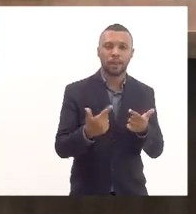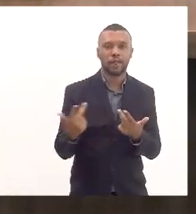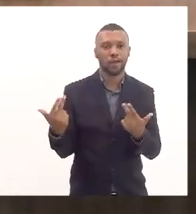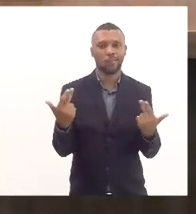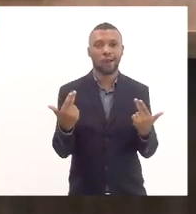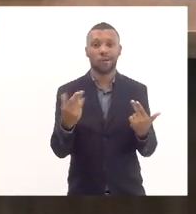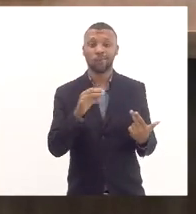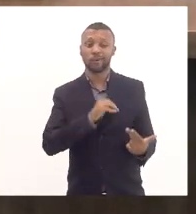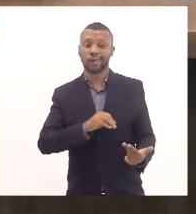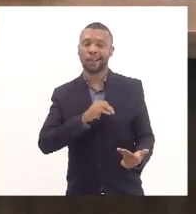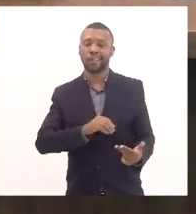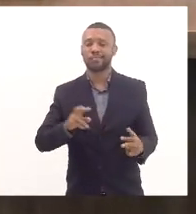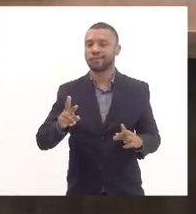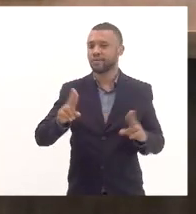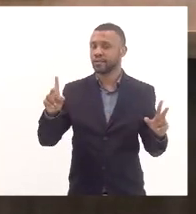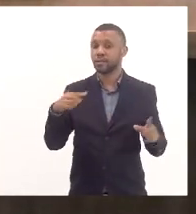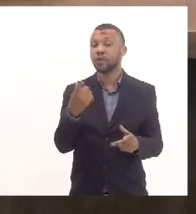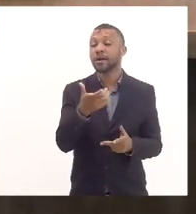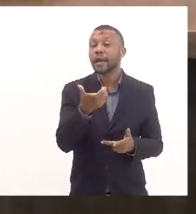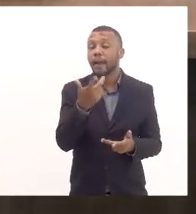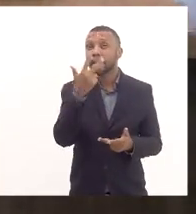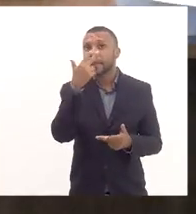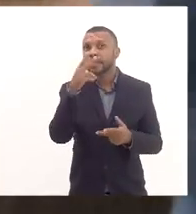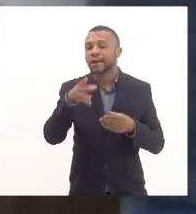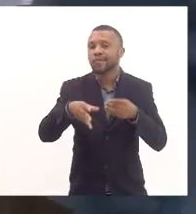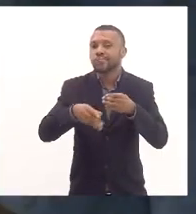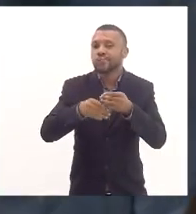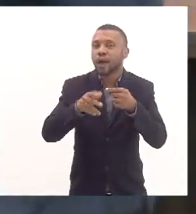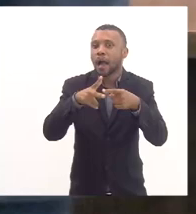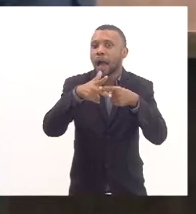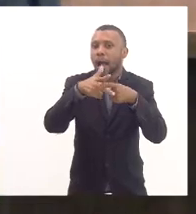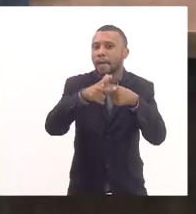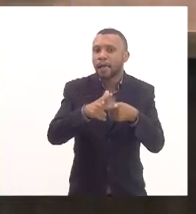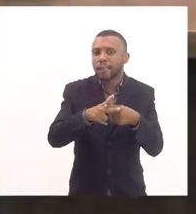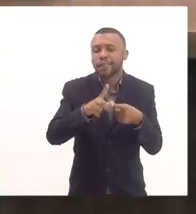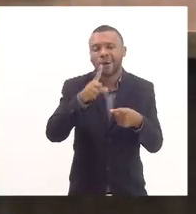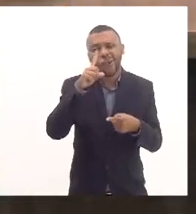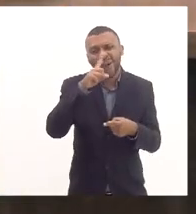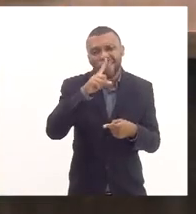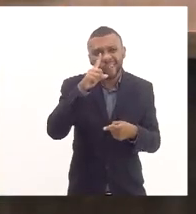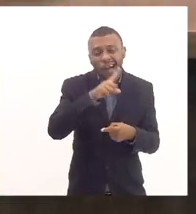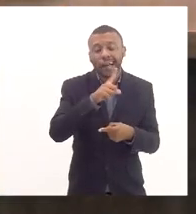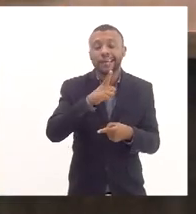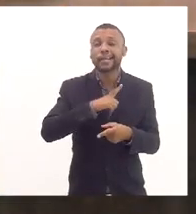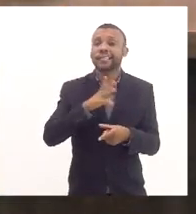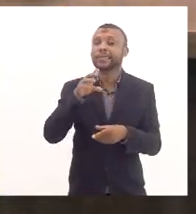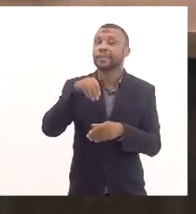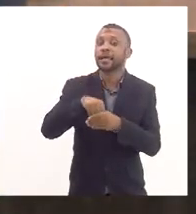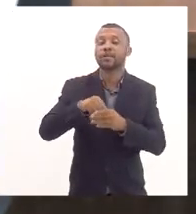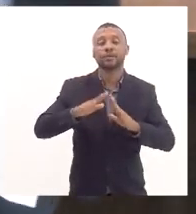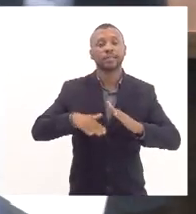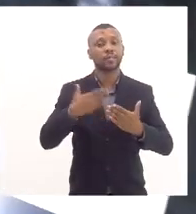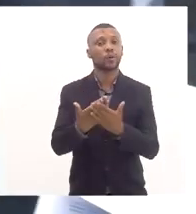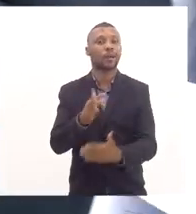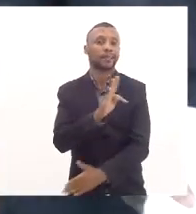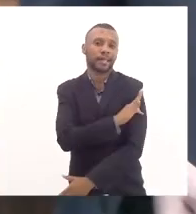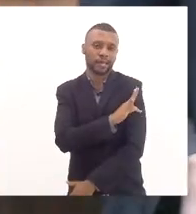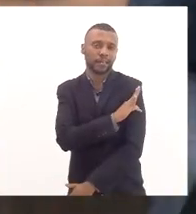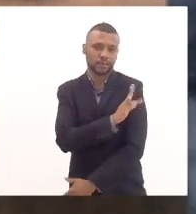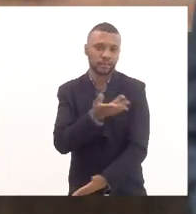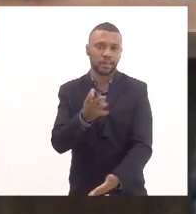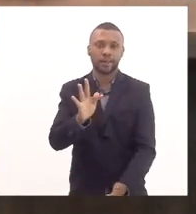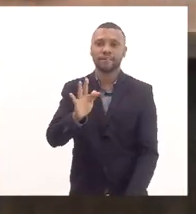salário diferente aqui a gente tá só reparando um erro muito grave que existe dentro da instituição e